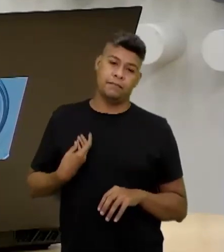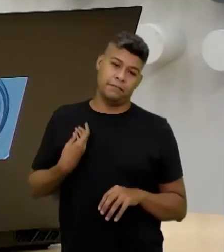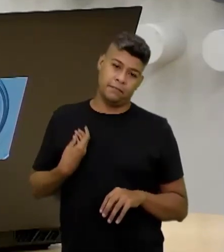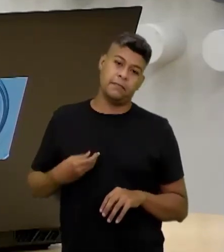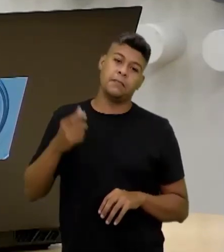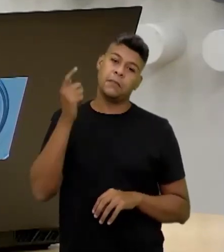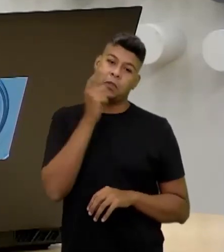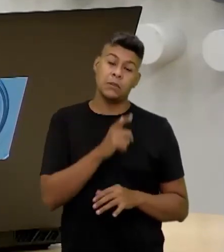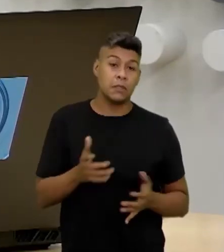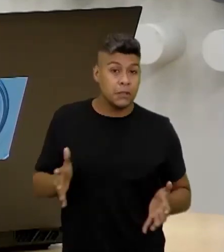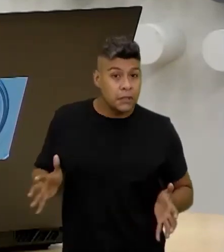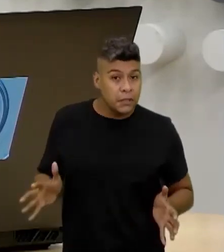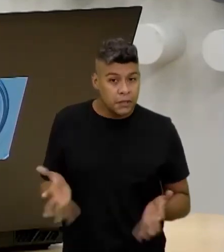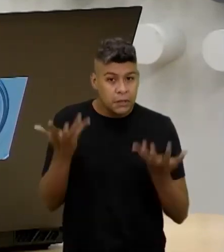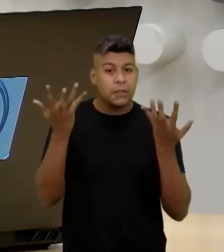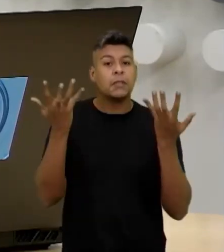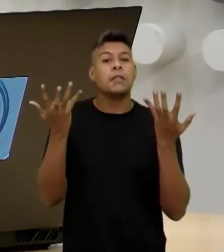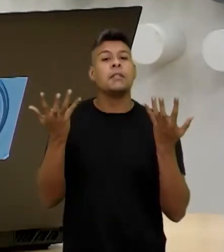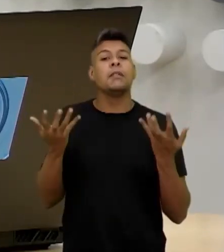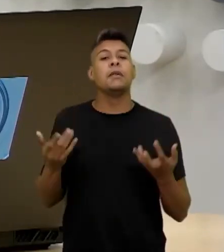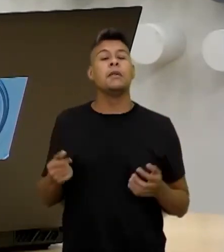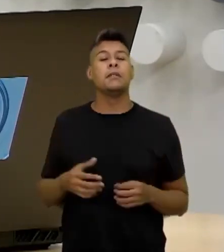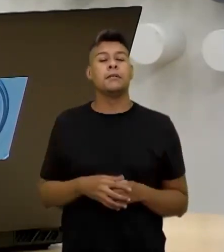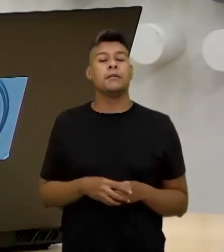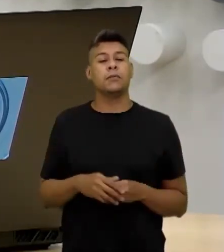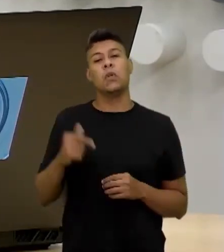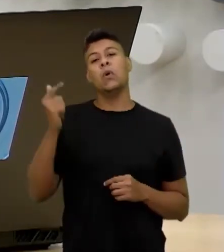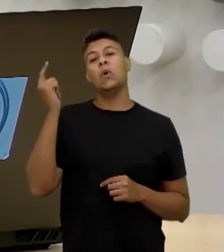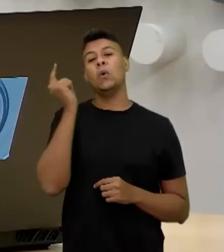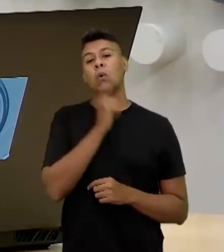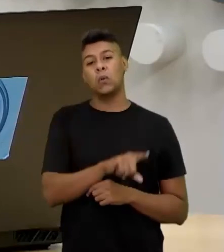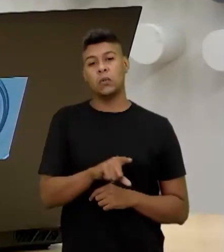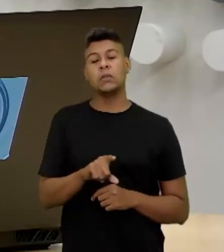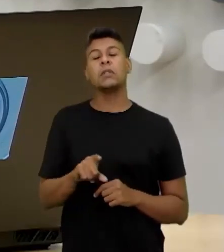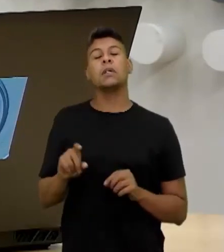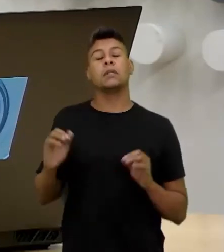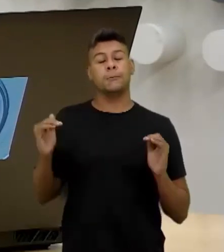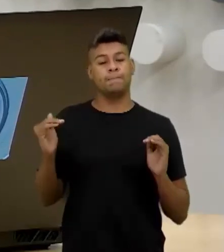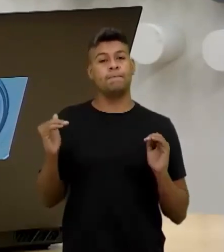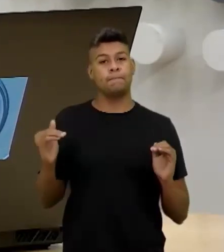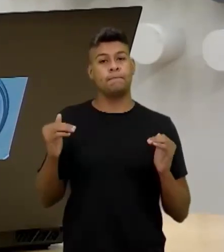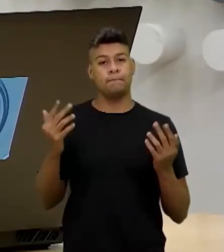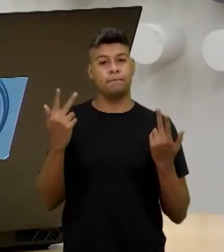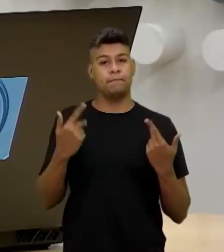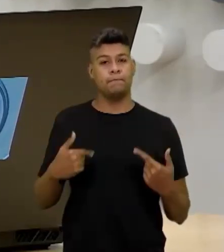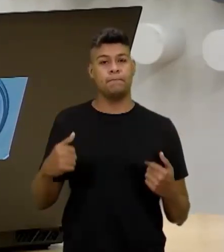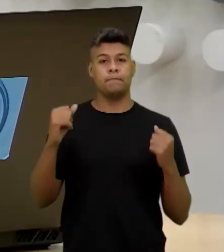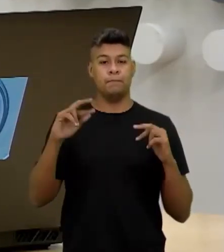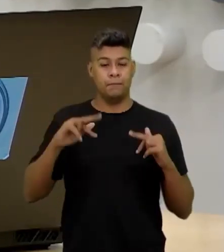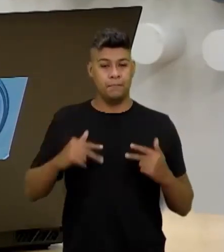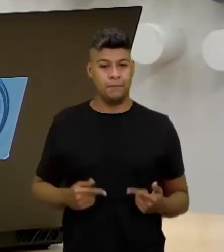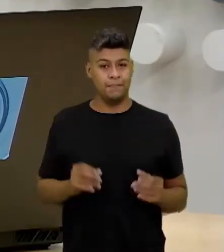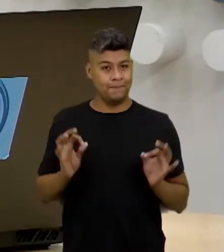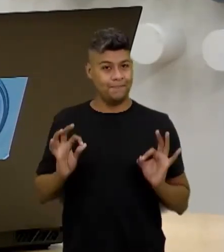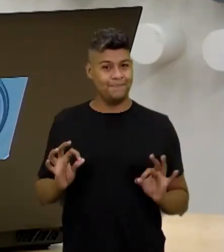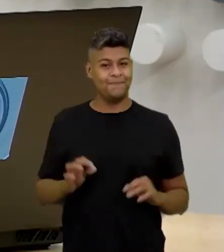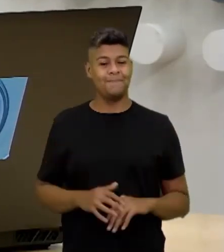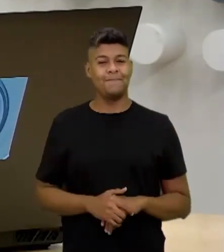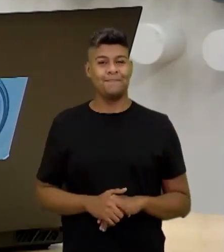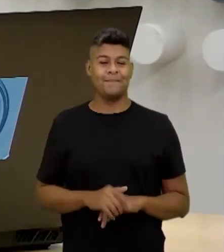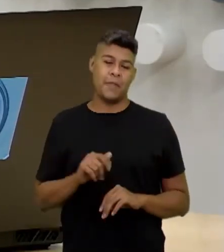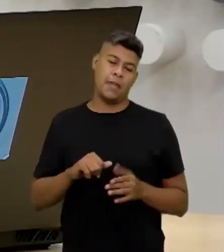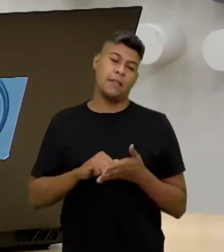vocês estão mobilizando questões que concedem que dizem respeito à natureza humana tá certo